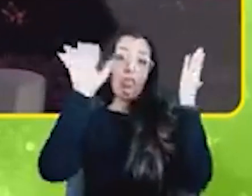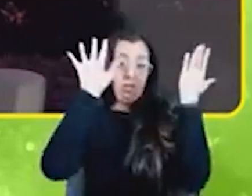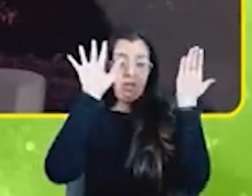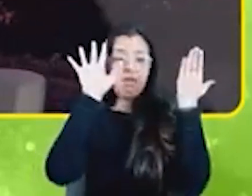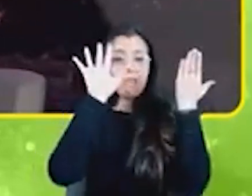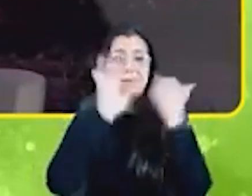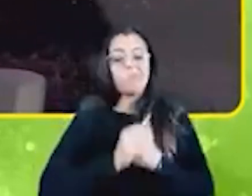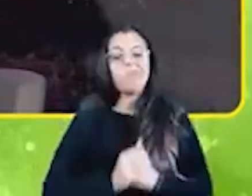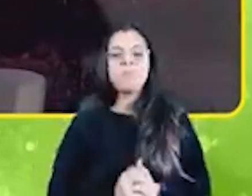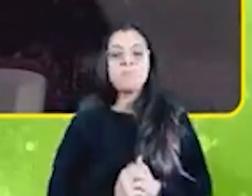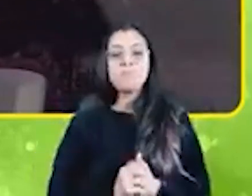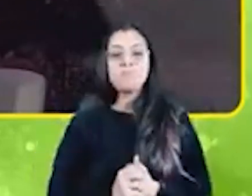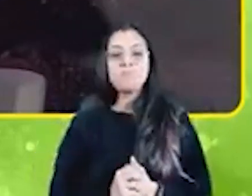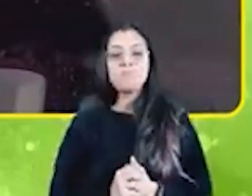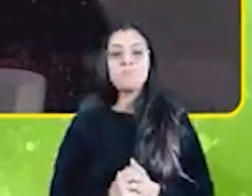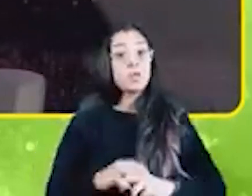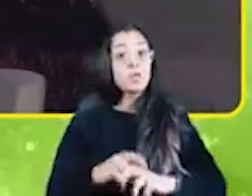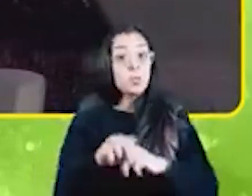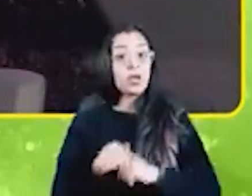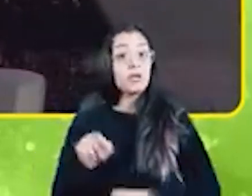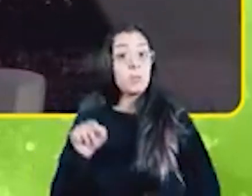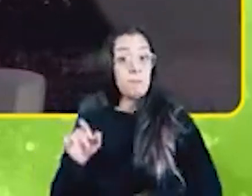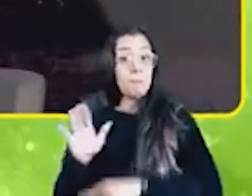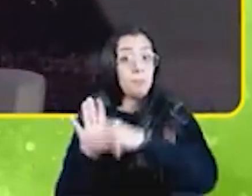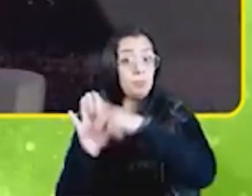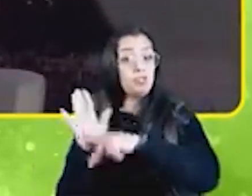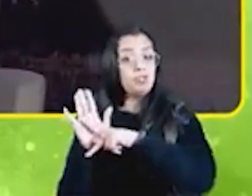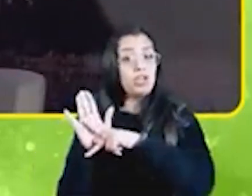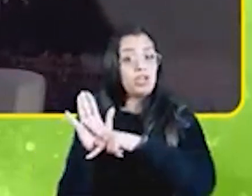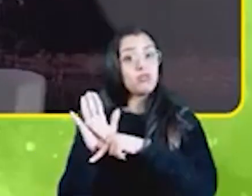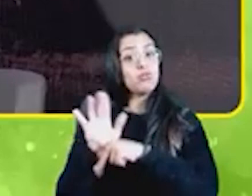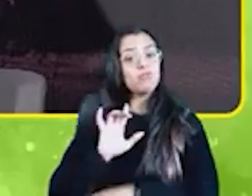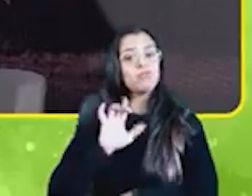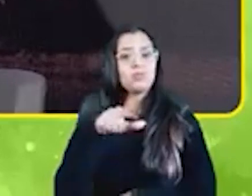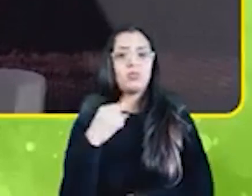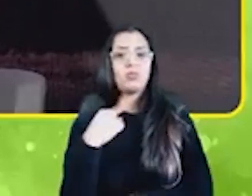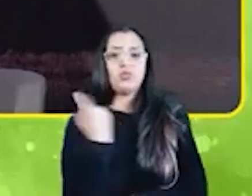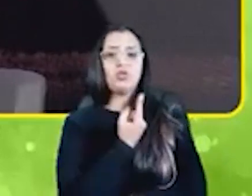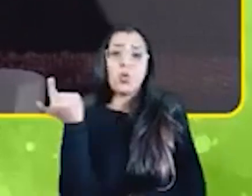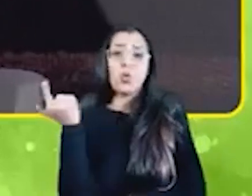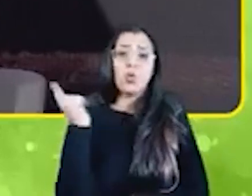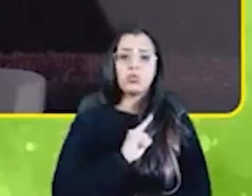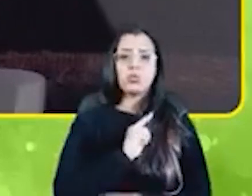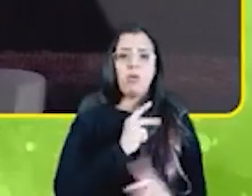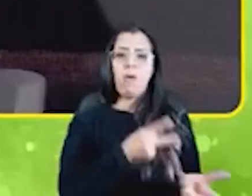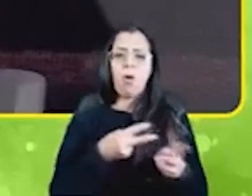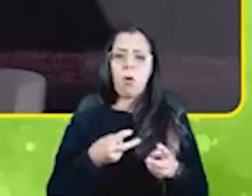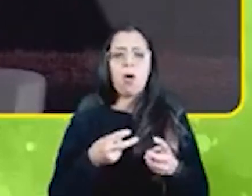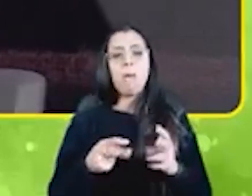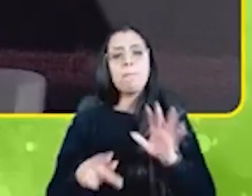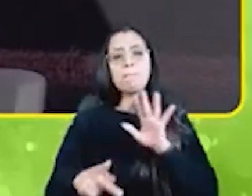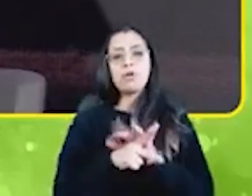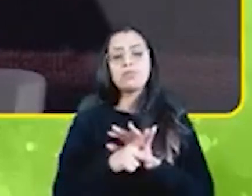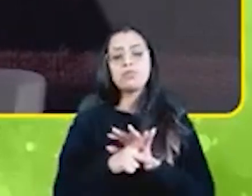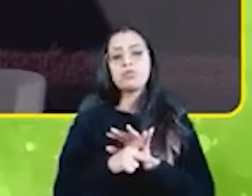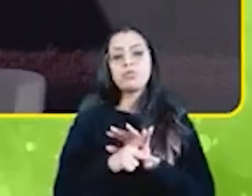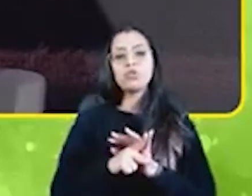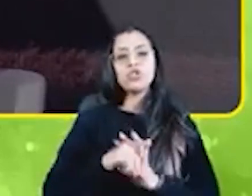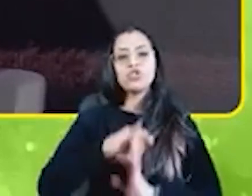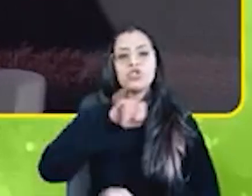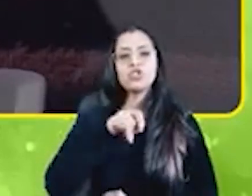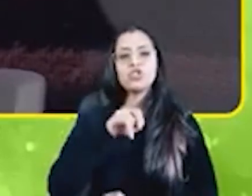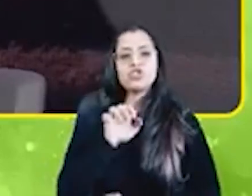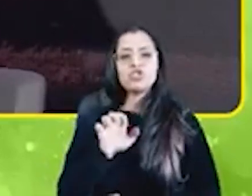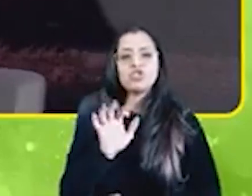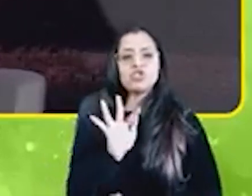inclusive de um projeto desse que a gente está conseguindo os recursos com Jeff para custear os estudos de avanço